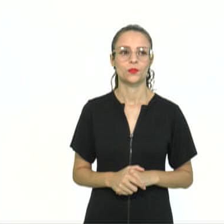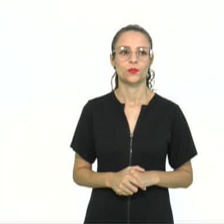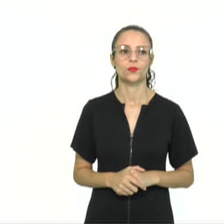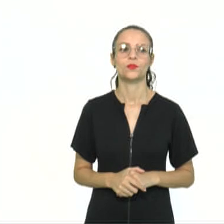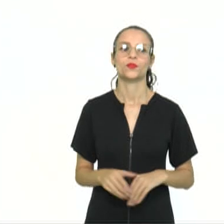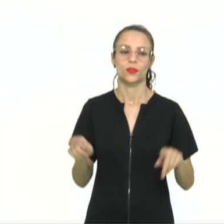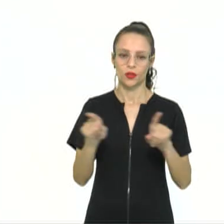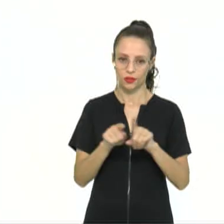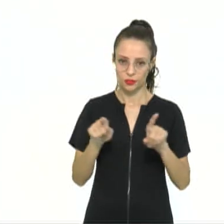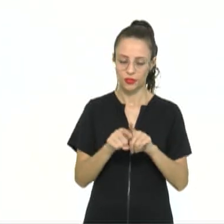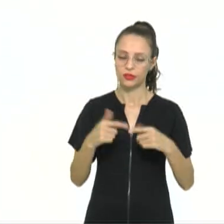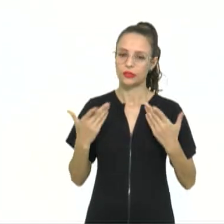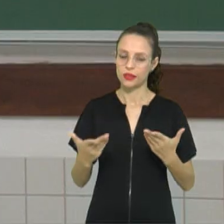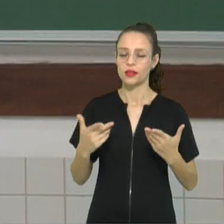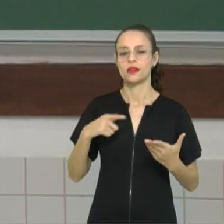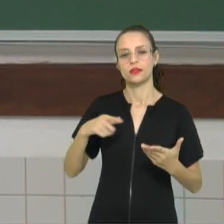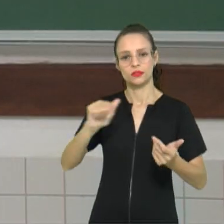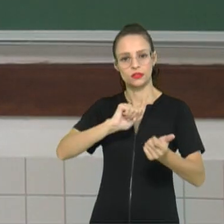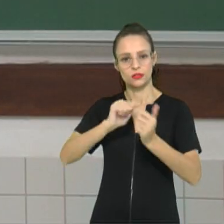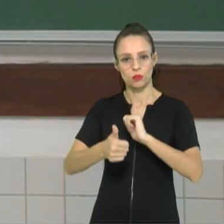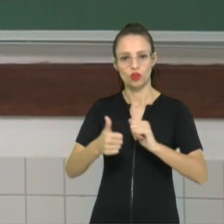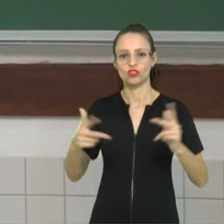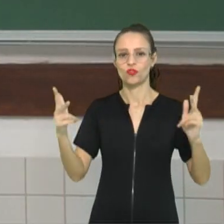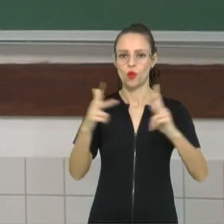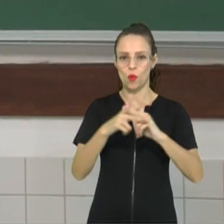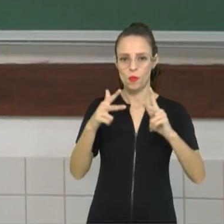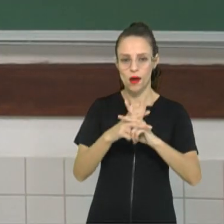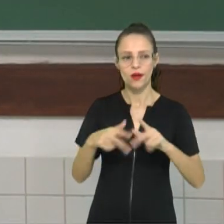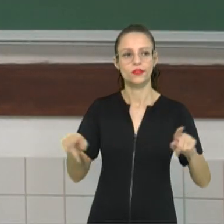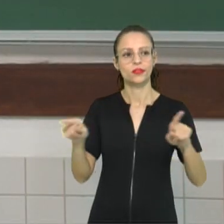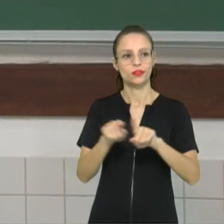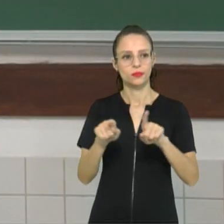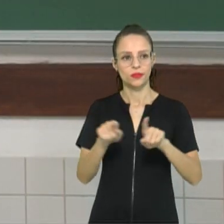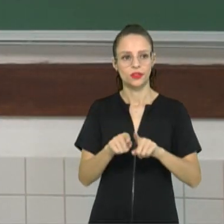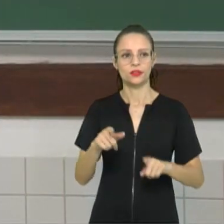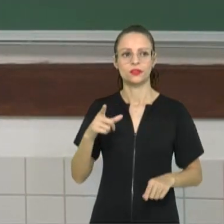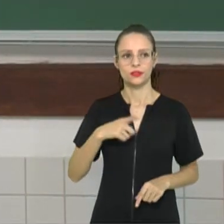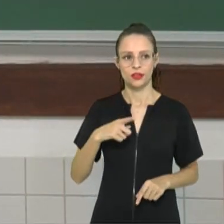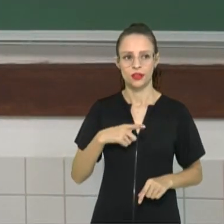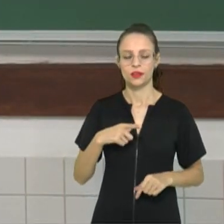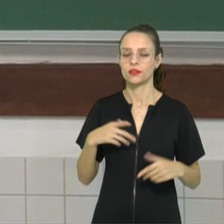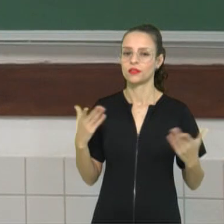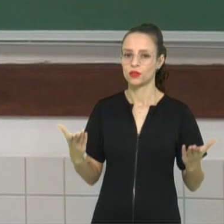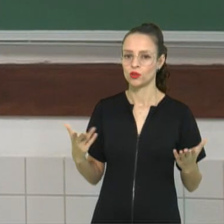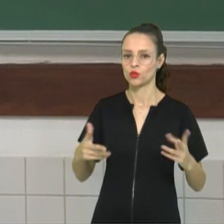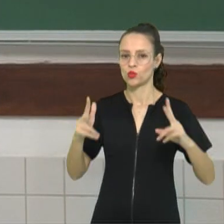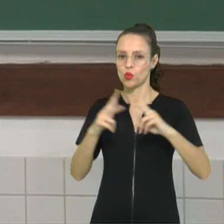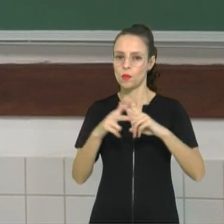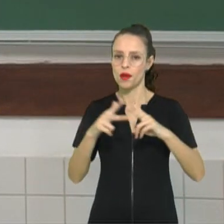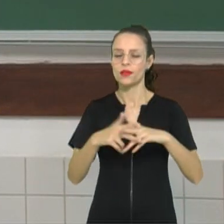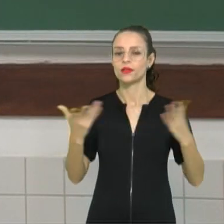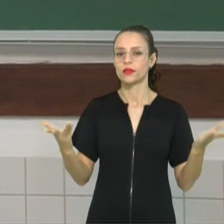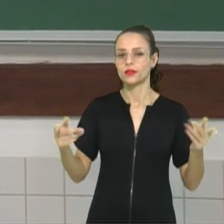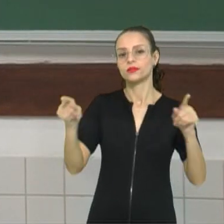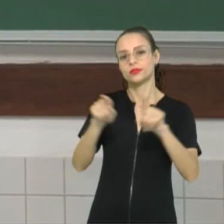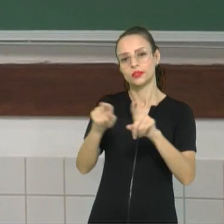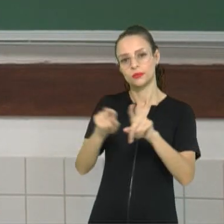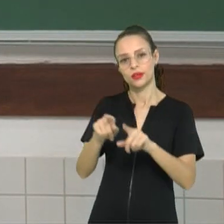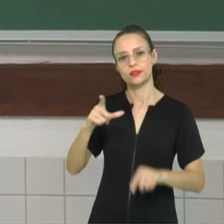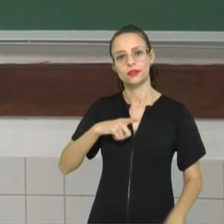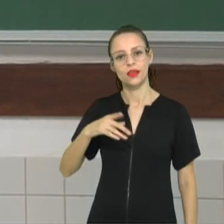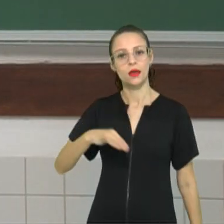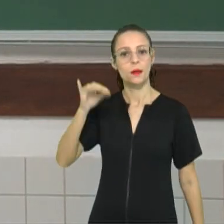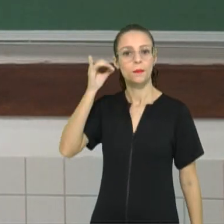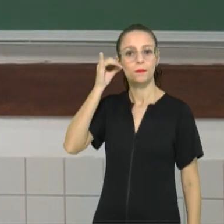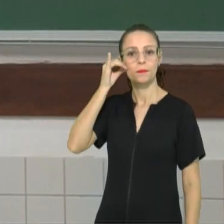Além então da parte esportiva, da parte de combate, né, que nós vimos ali, que existe a parte de combate do Kung Fu, nós também temos a parte de prevenção,